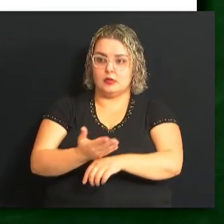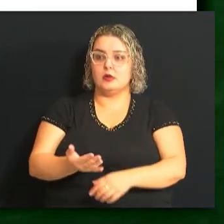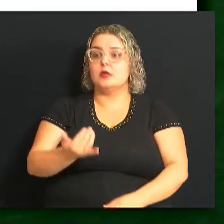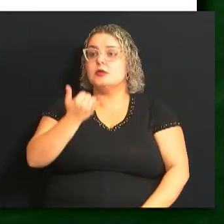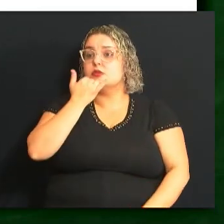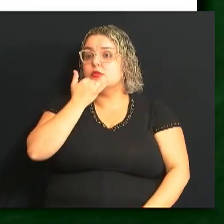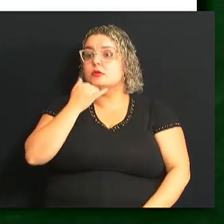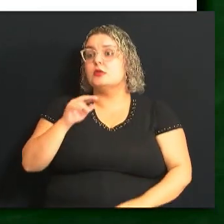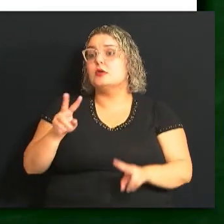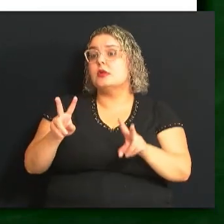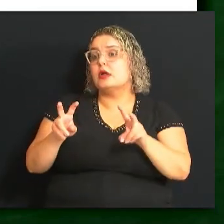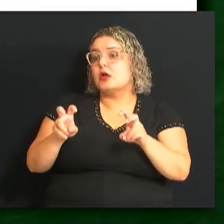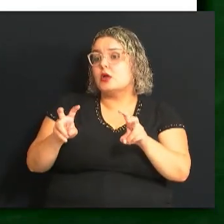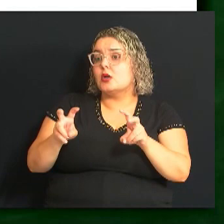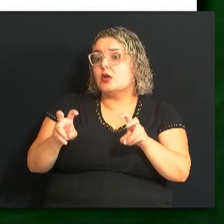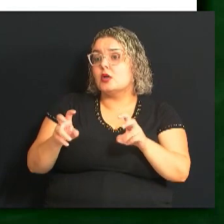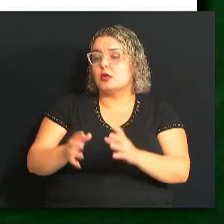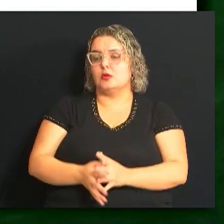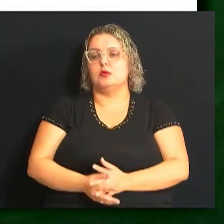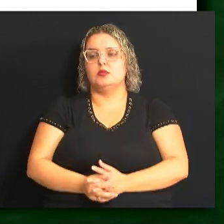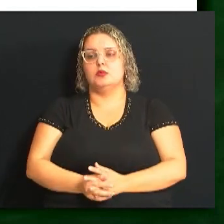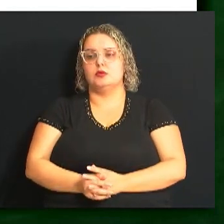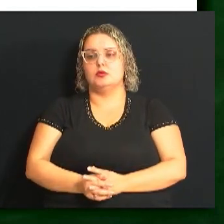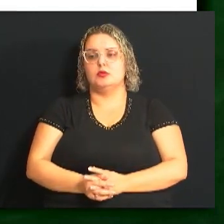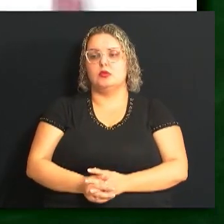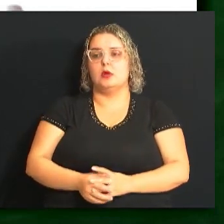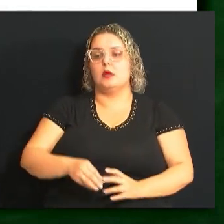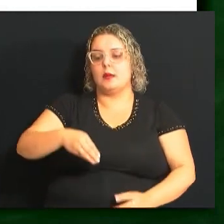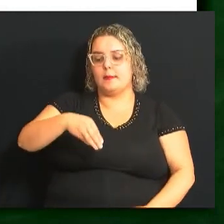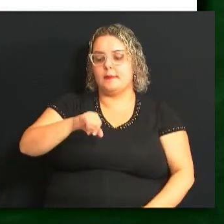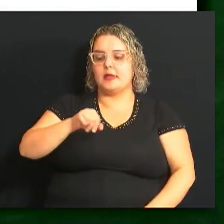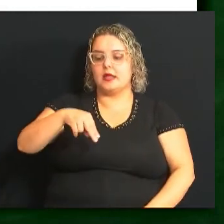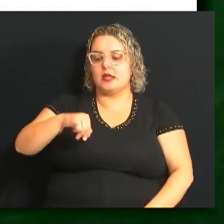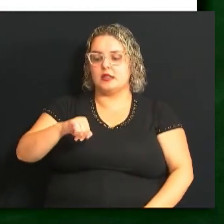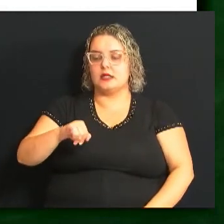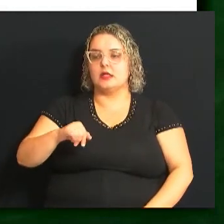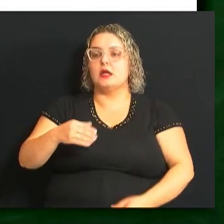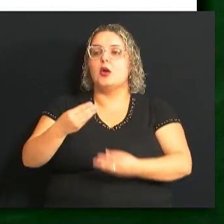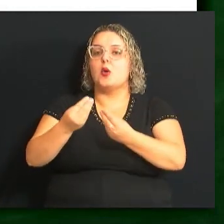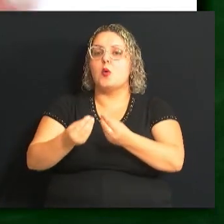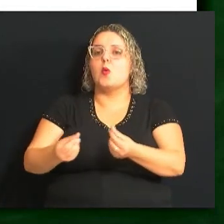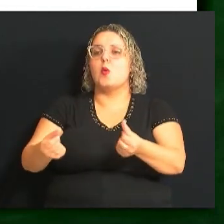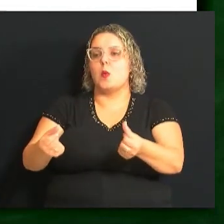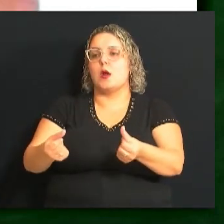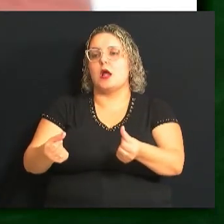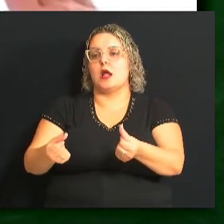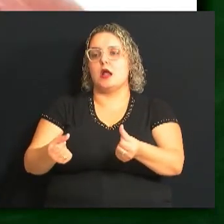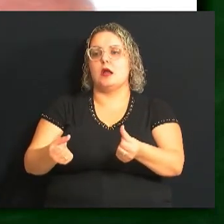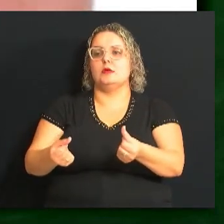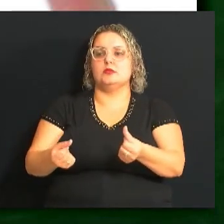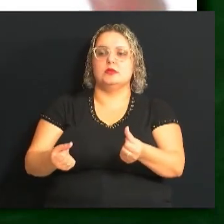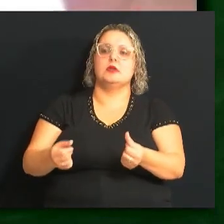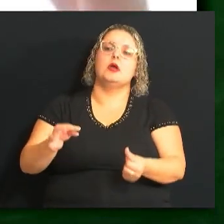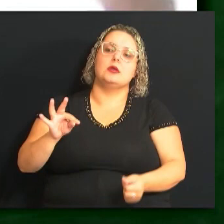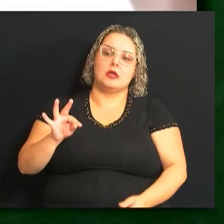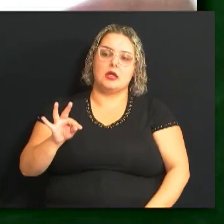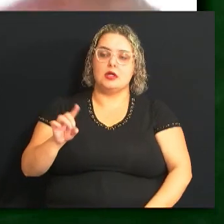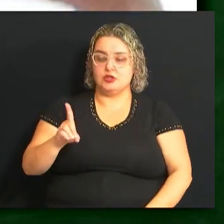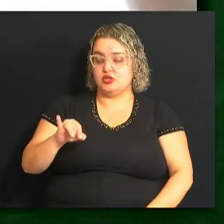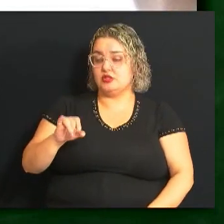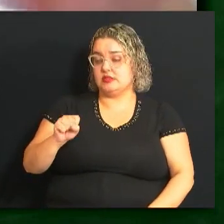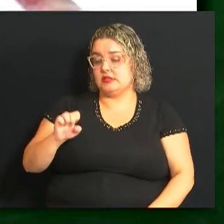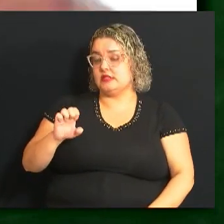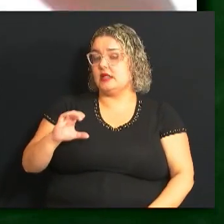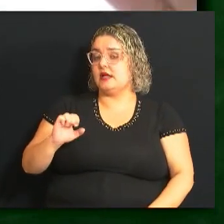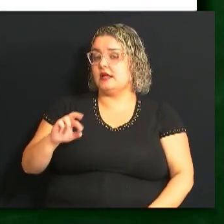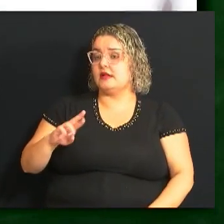o que eu chamo de uma rodada de mini qualificação, que é o que acontece na dissertação, na nossa dissertação, na tese, a gente tem um